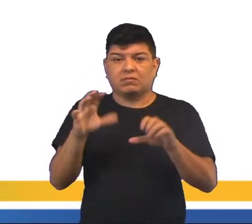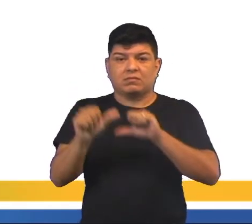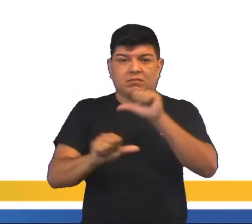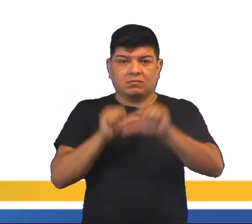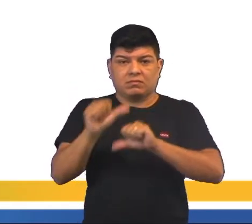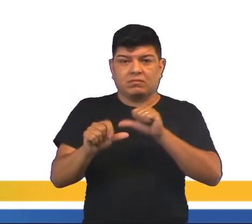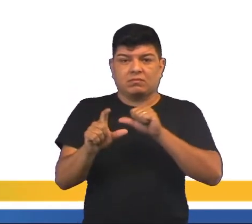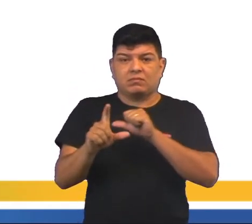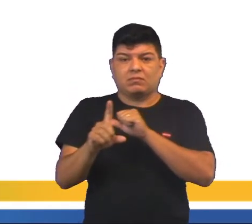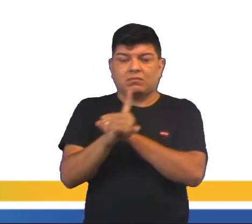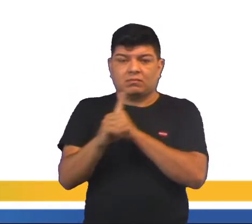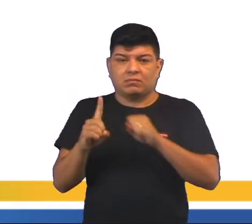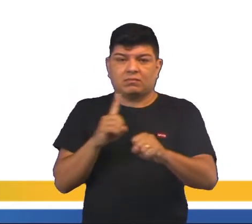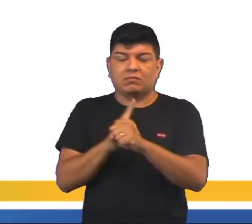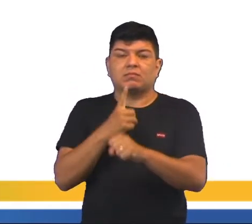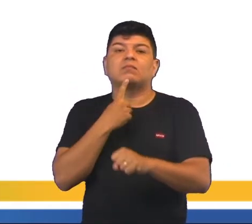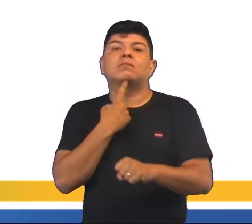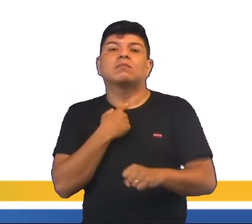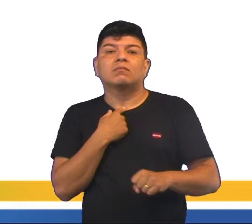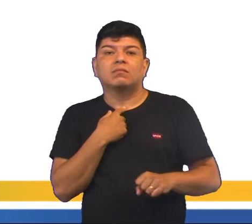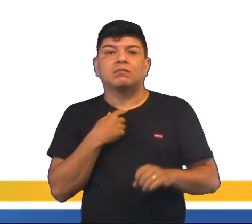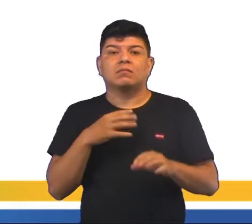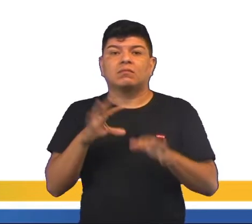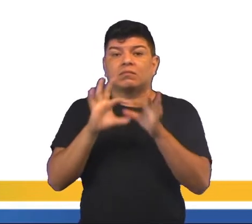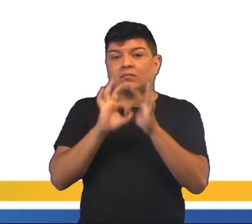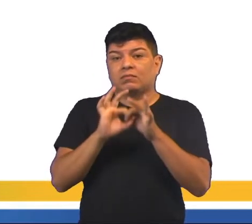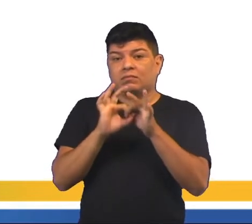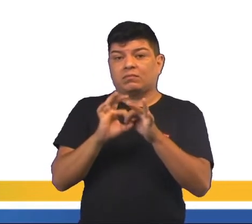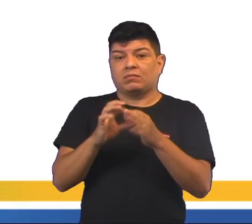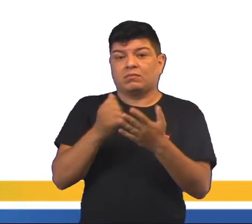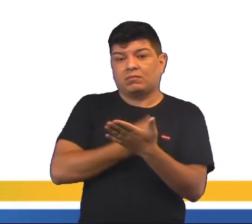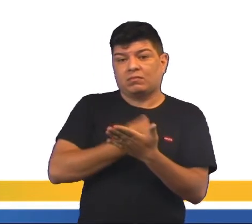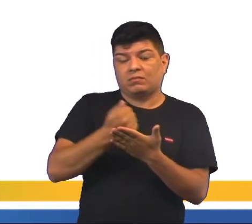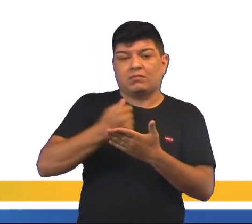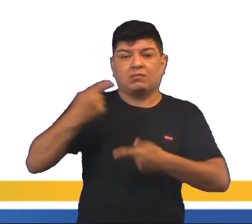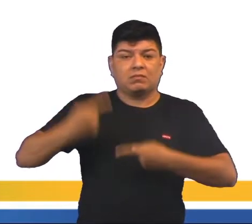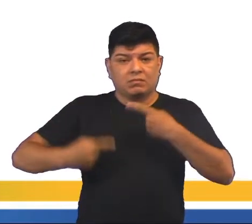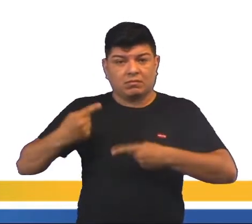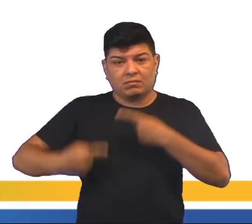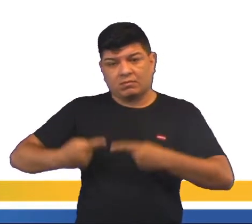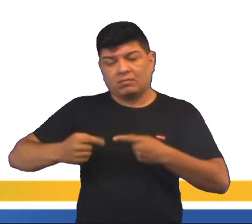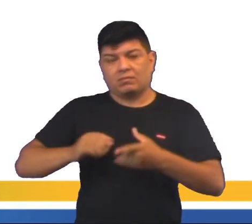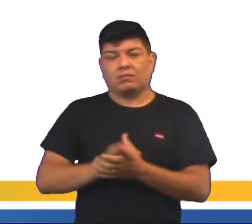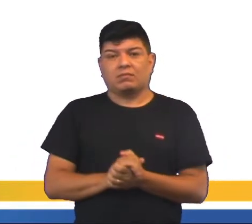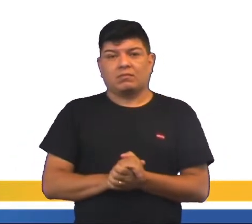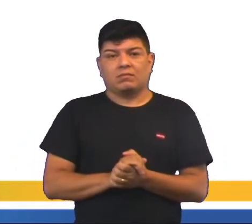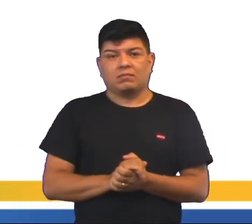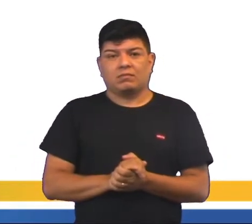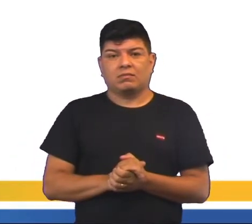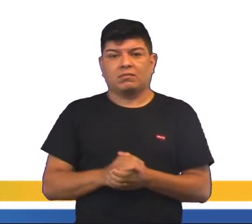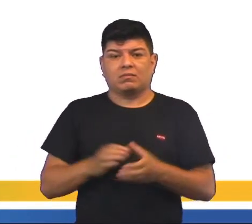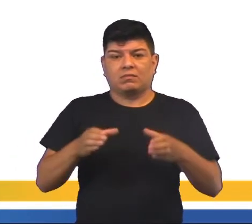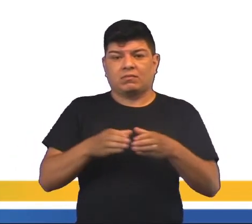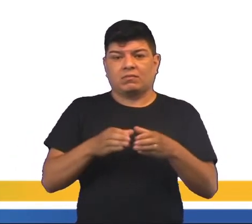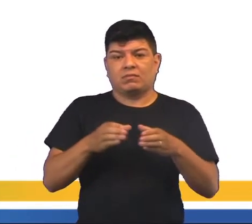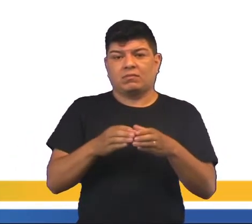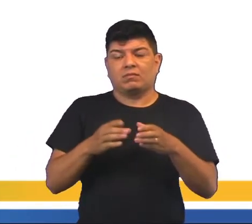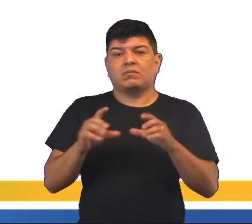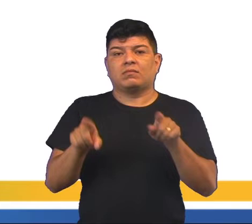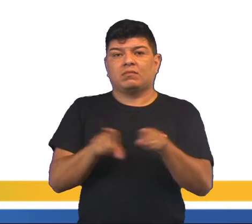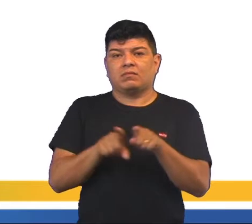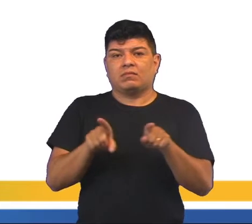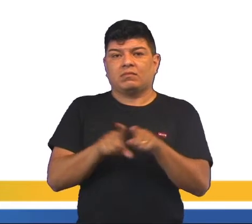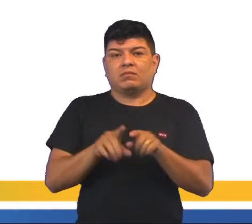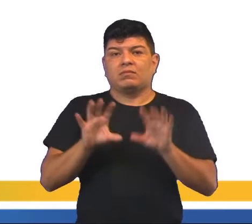transformações sociais desejadas, ele deve se ligar à ação política, né, à praxis, né, e a classe social, né, a quem